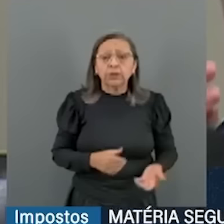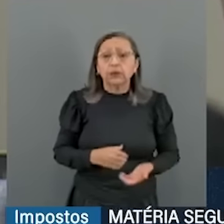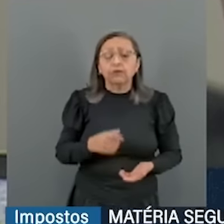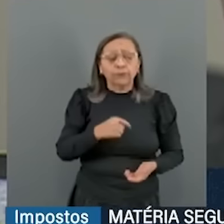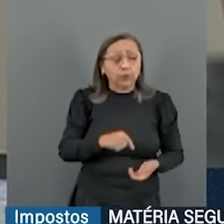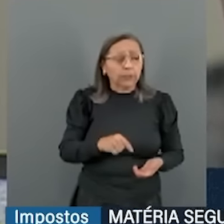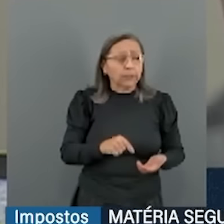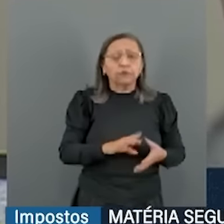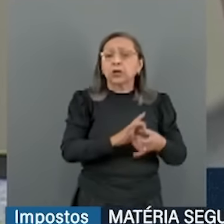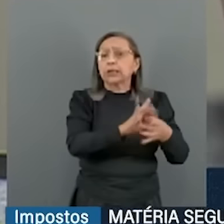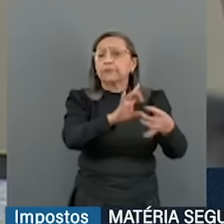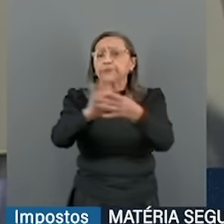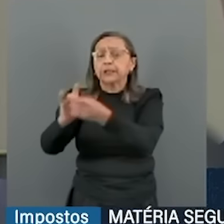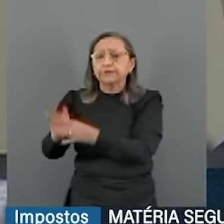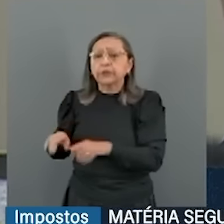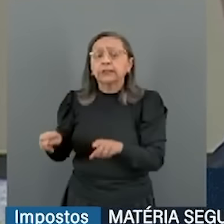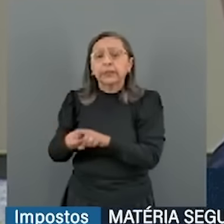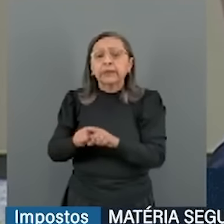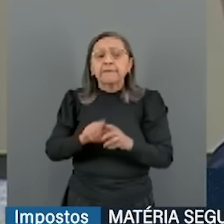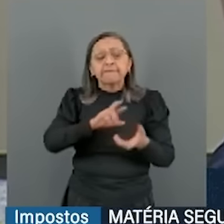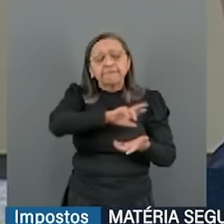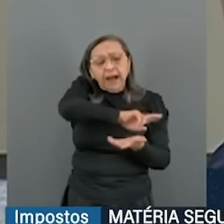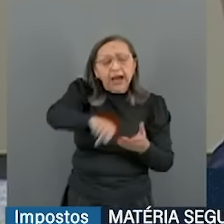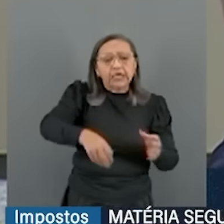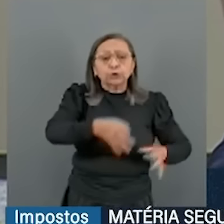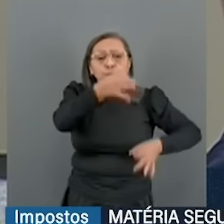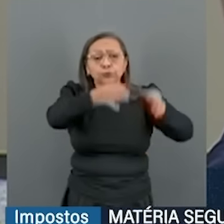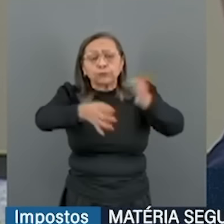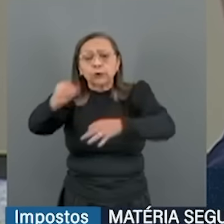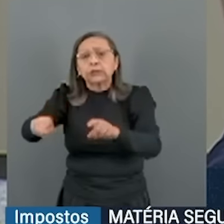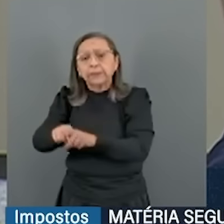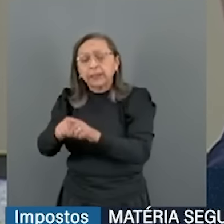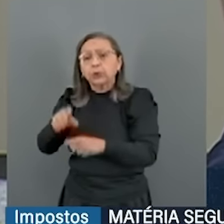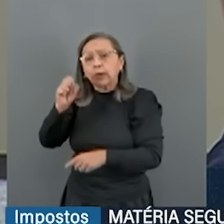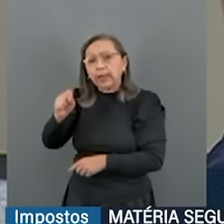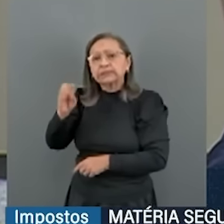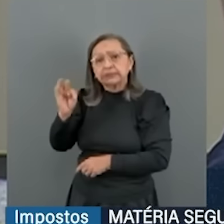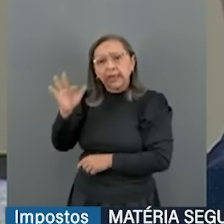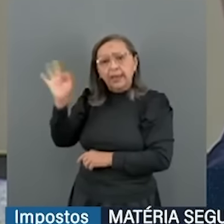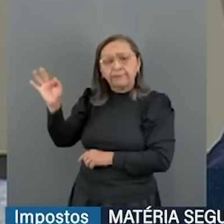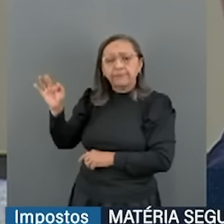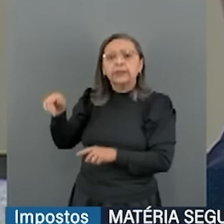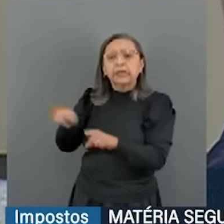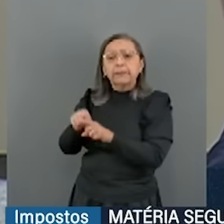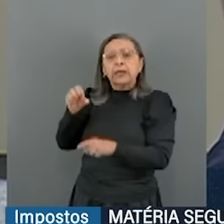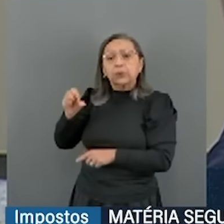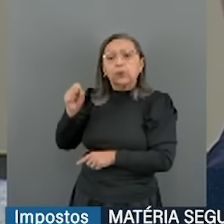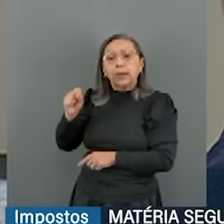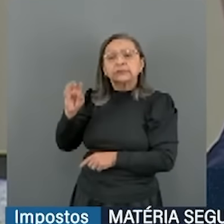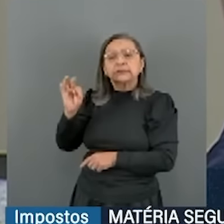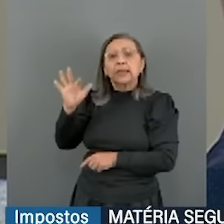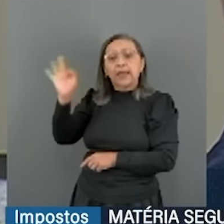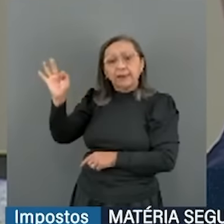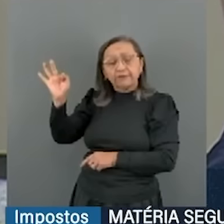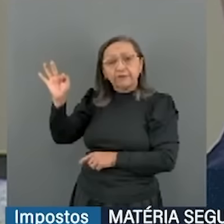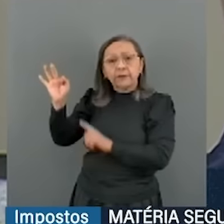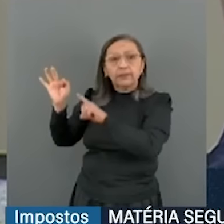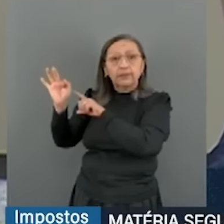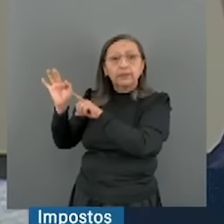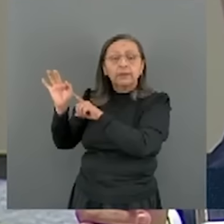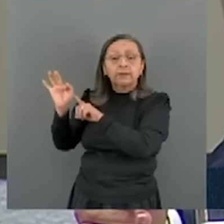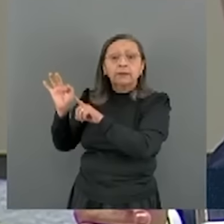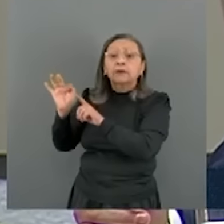até no Supremo Tribunal Federal. E também no Supremo Tribunal Federal